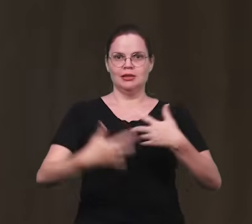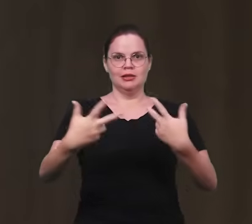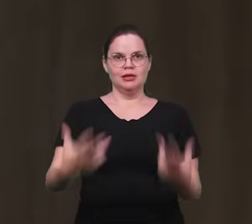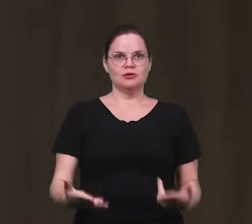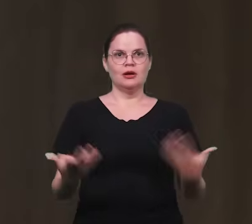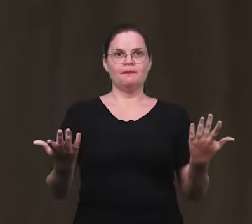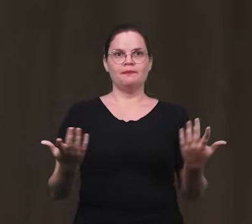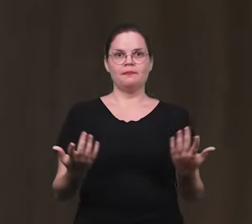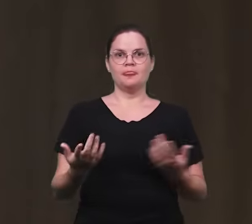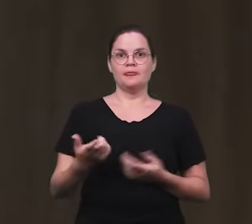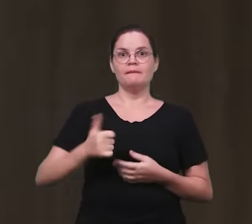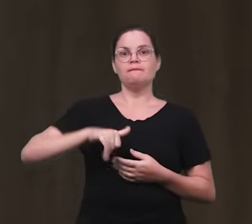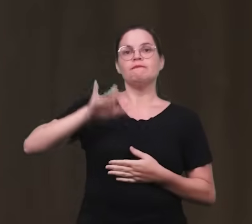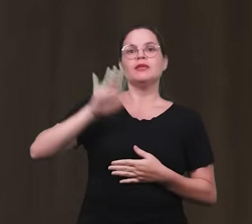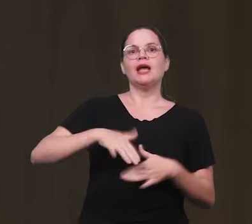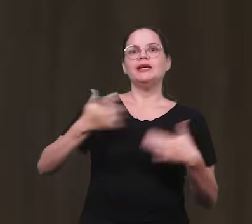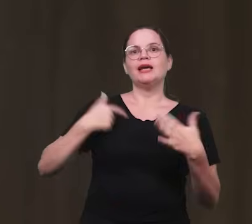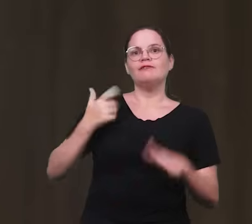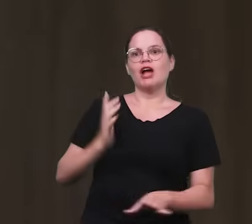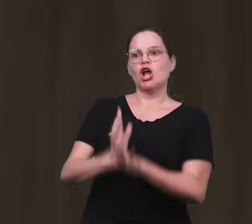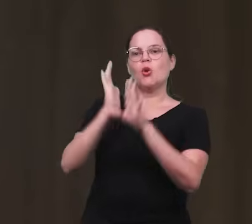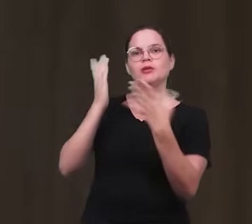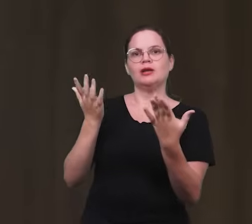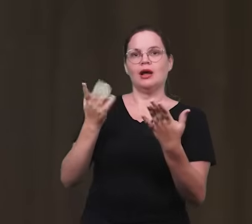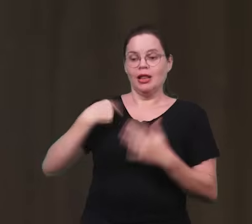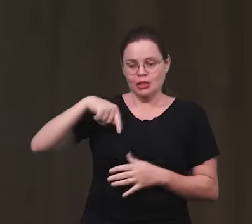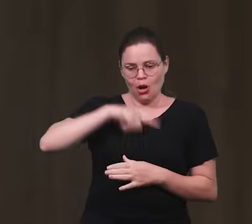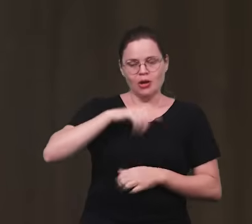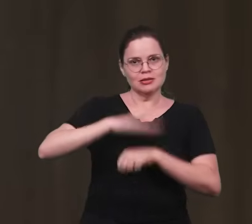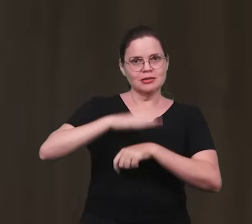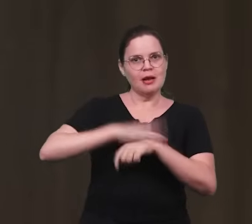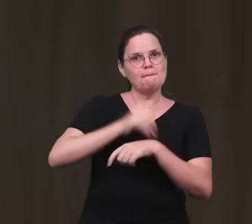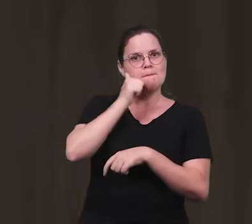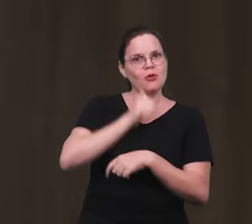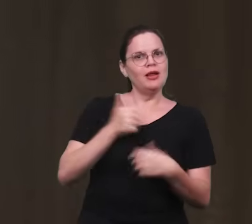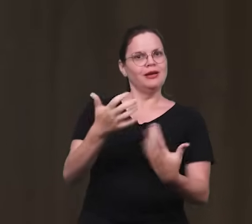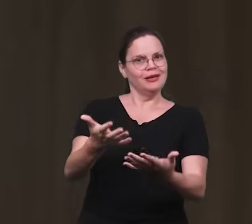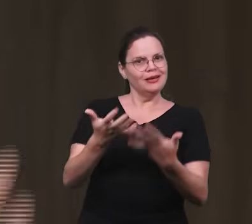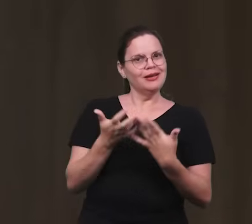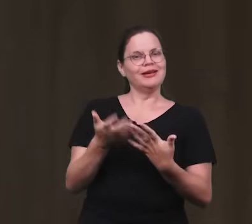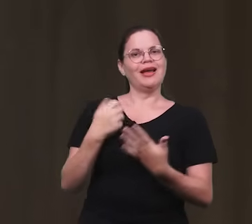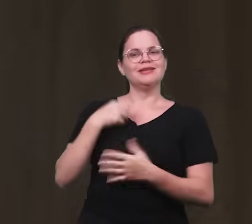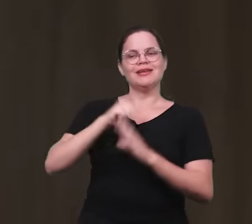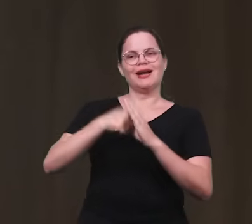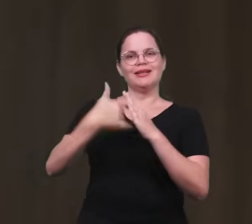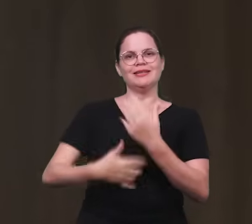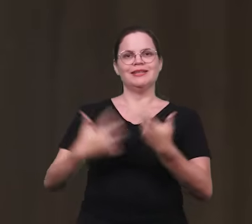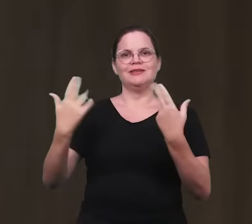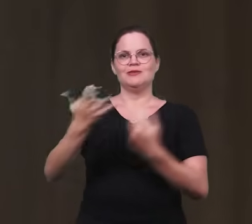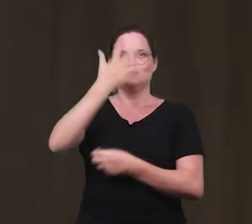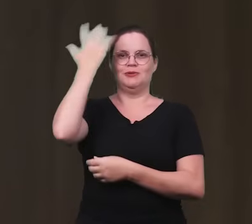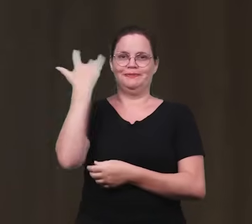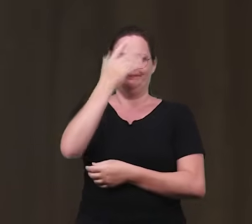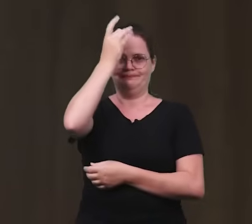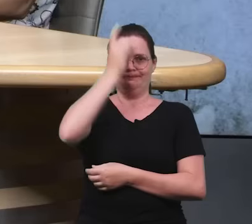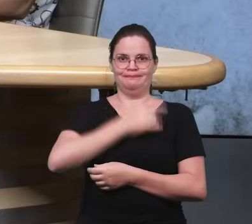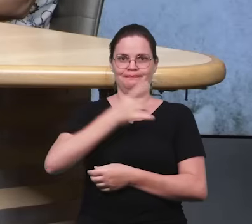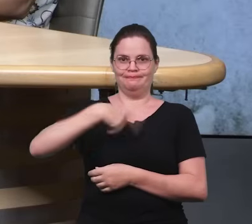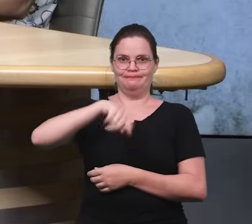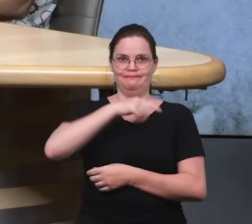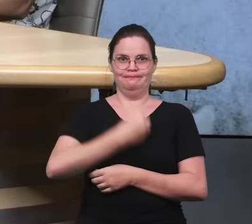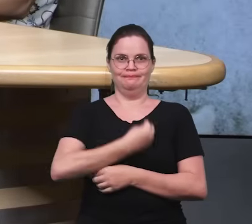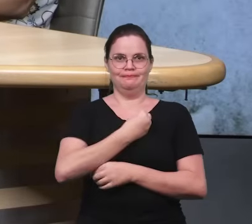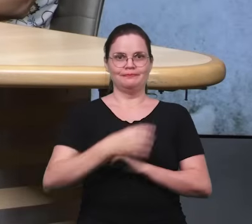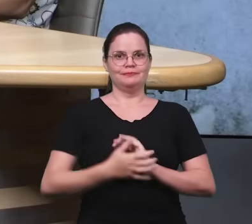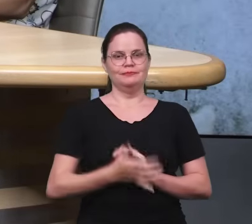mesmos, mulheres que queremos essa virtude de Deus, a virtude do Espírito Santo, que queremos essas características na nossa vida. Não é